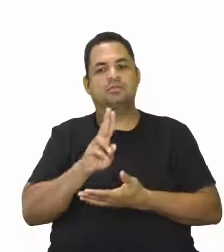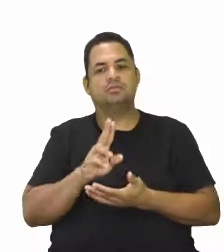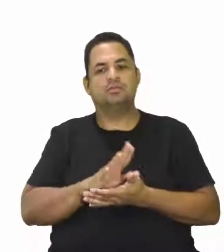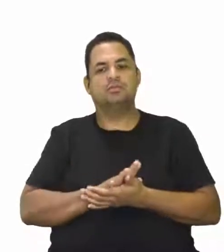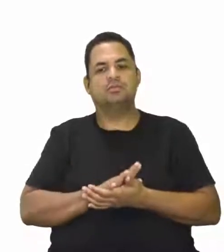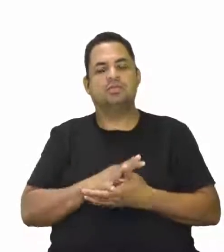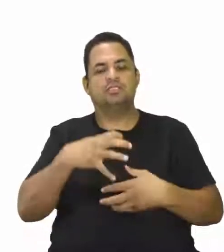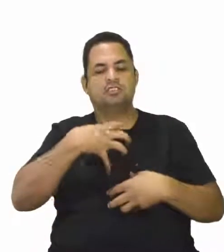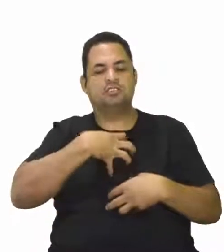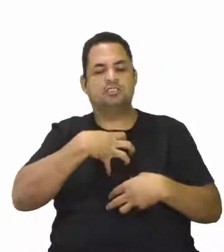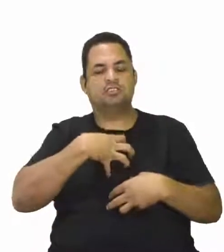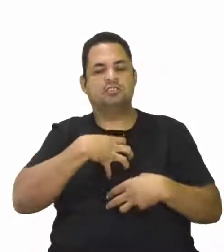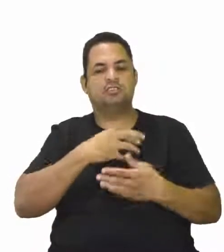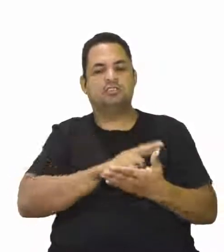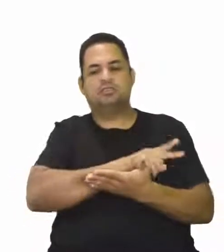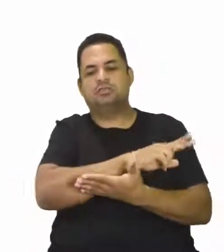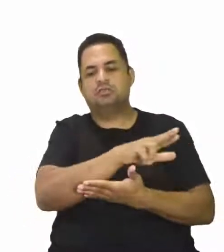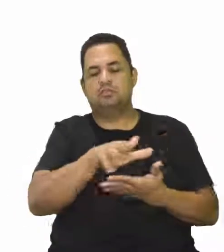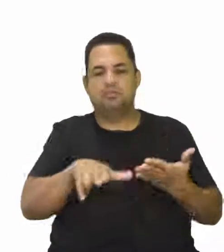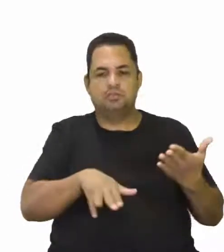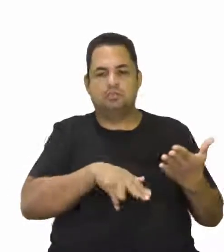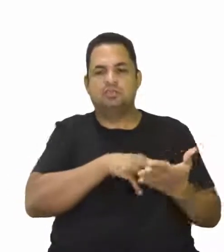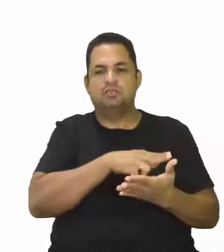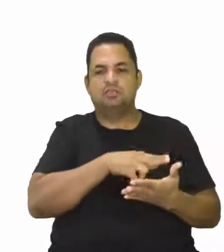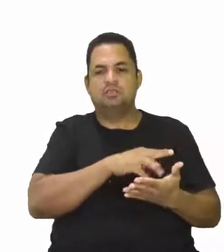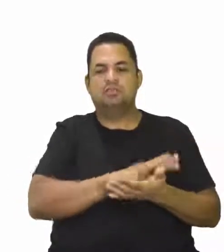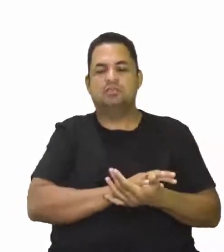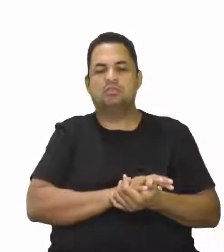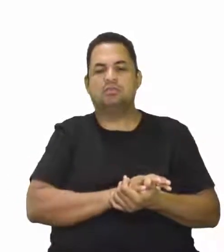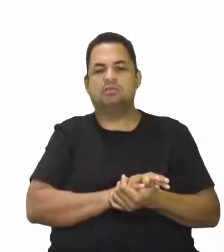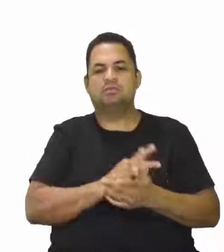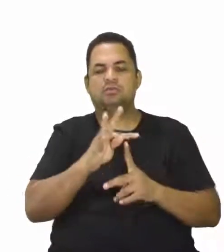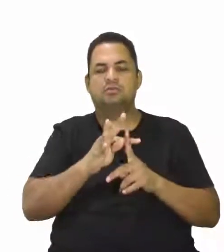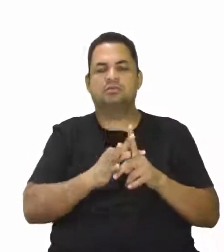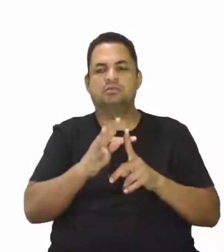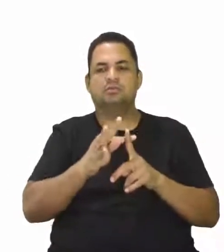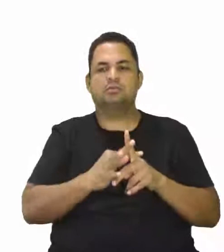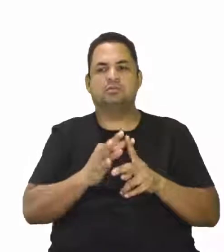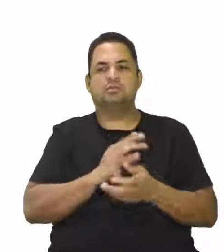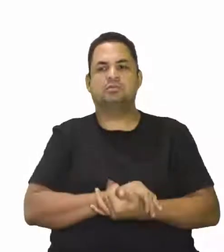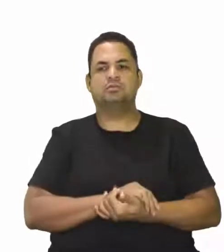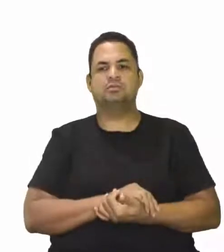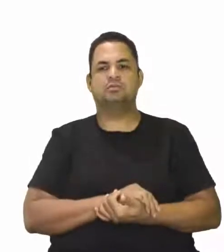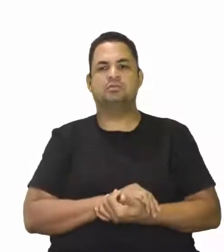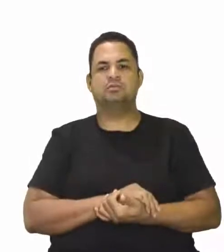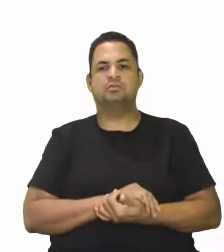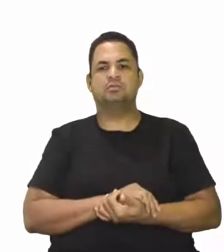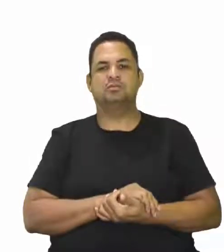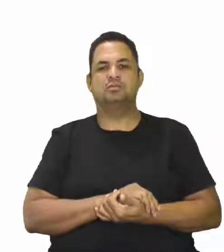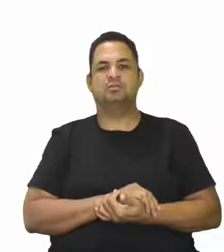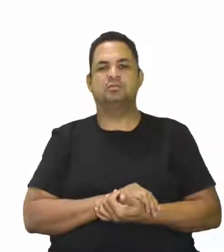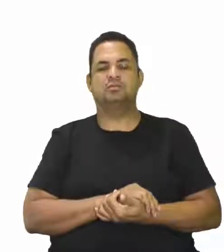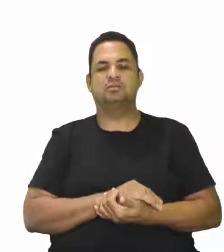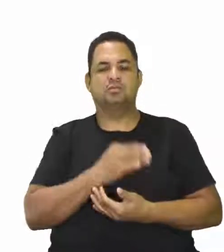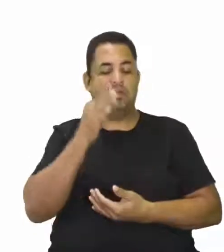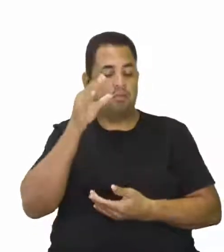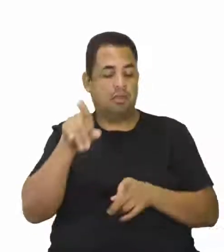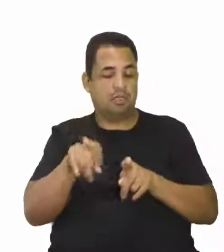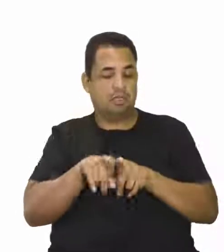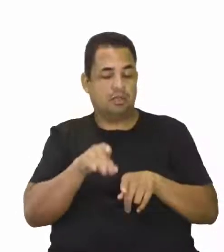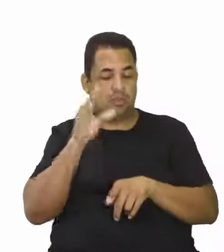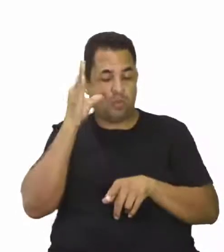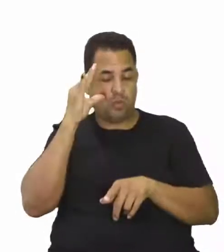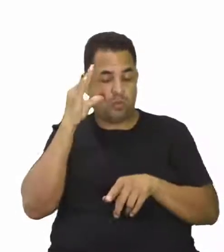essa diversidade de clima, né? De clima. Isso. E uma outra curiosidade, que não é